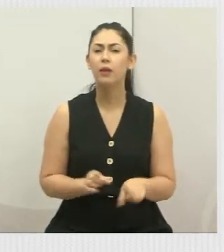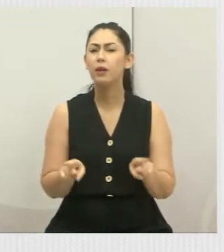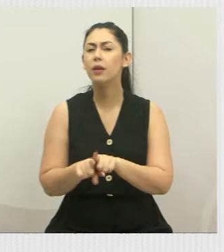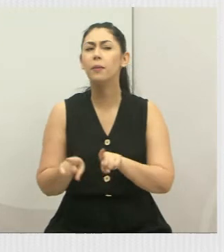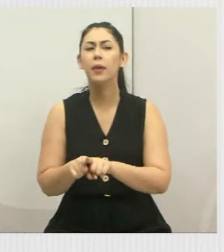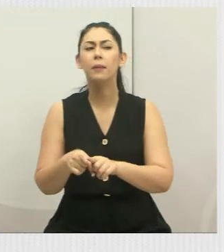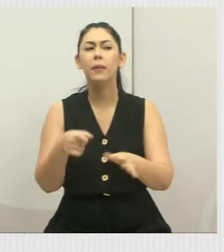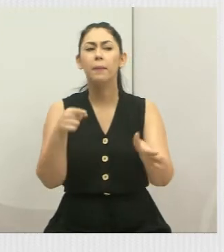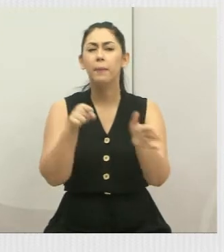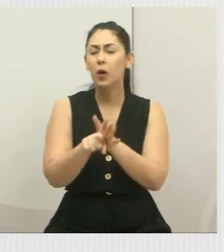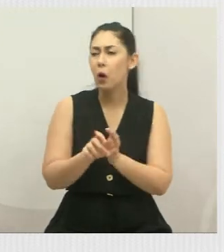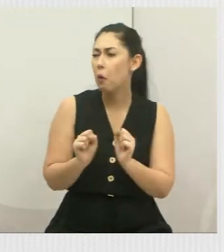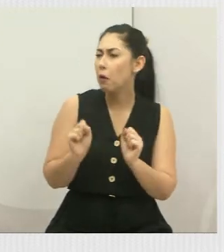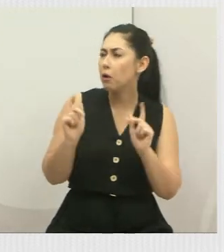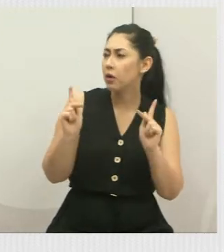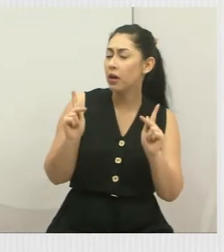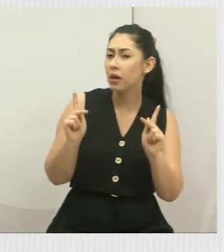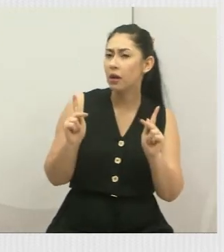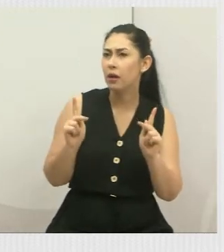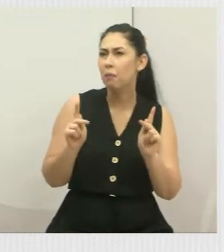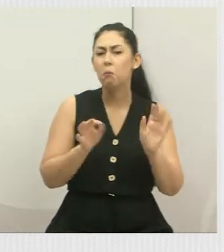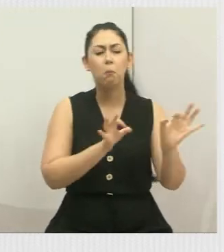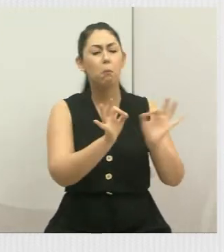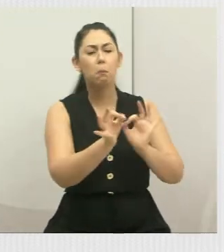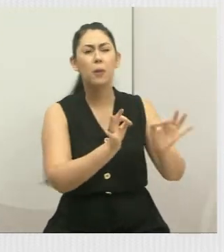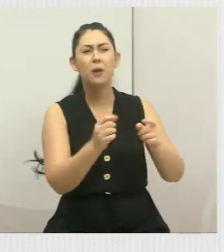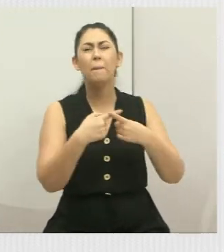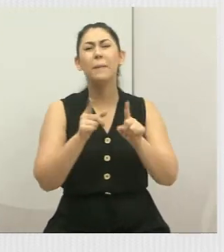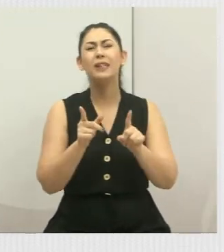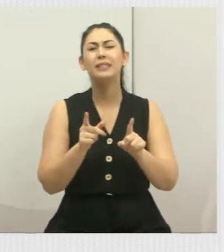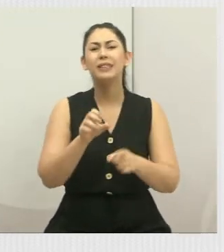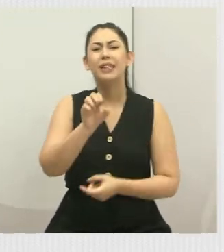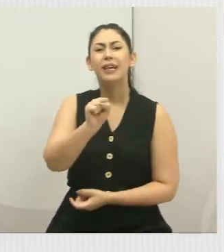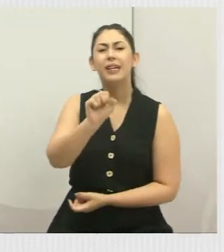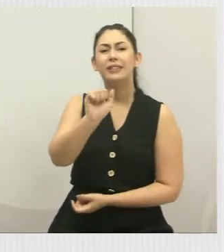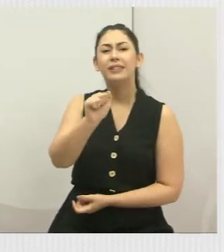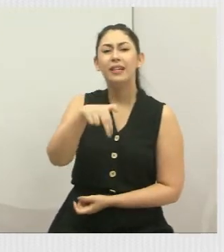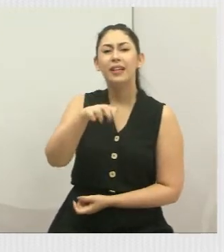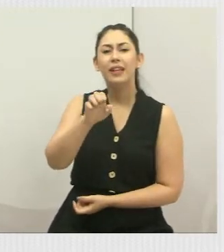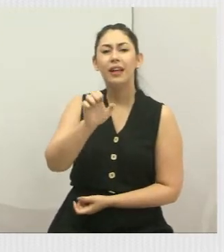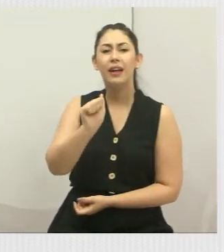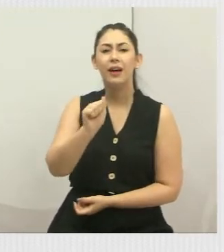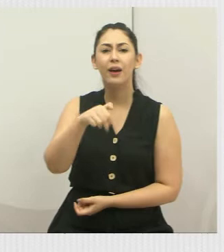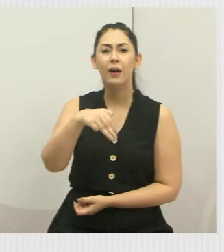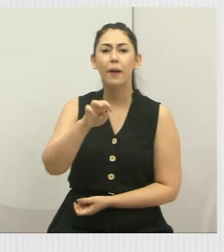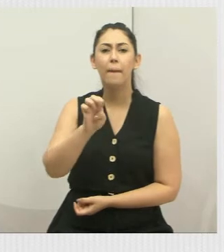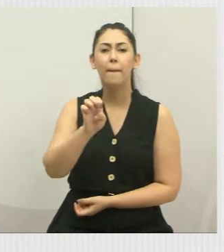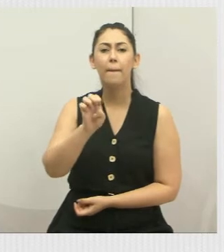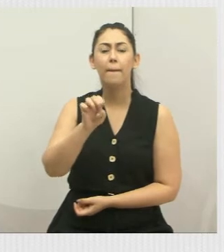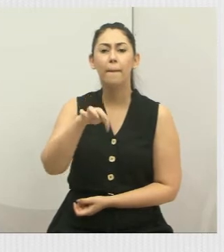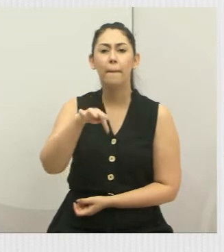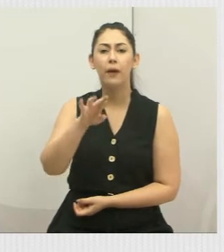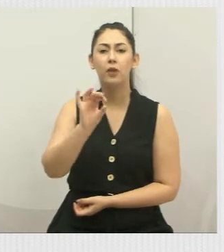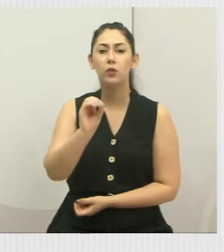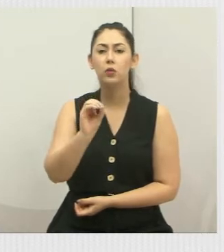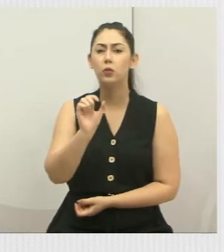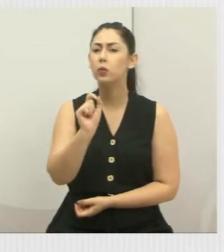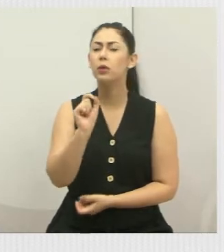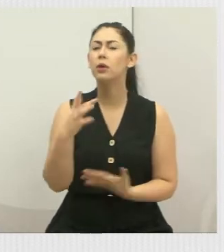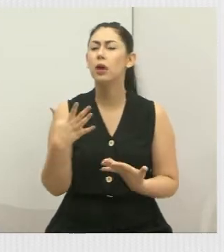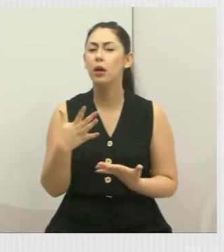tudo bem, legal, Plano Municipal de Saneamento, mas o que é saneamento? Você já parou para pensar nisso? O que é saneamento?